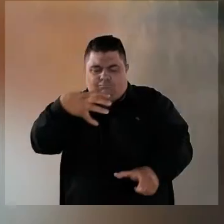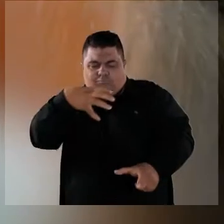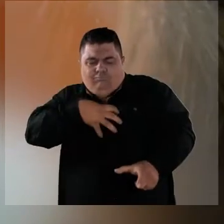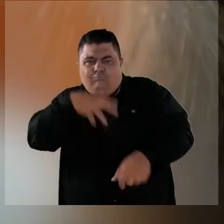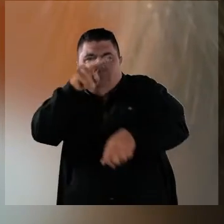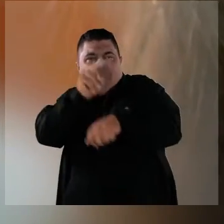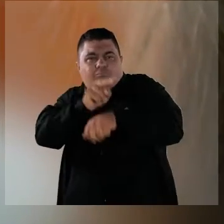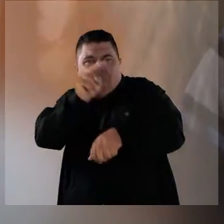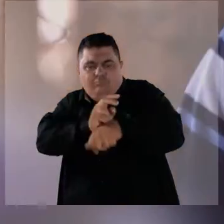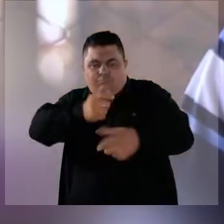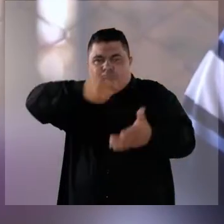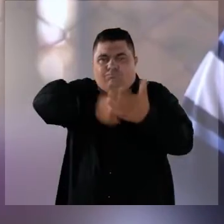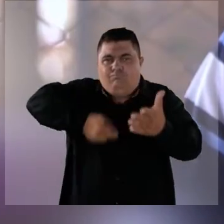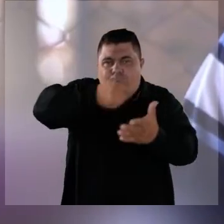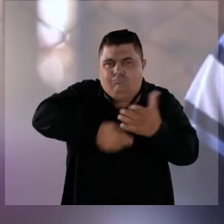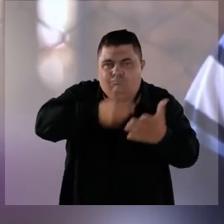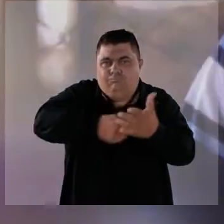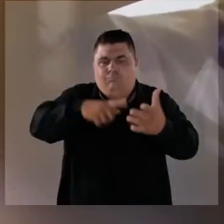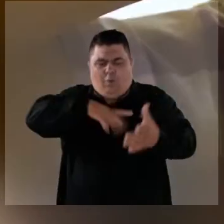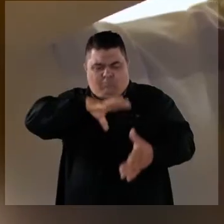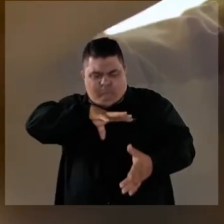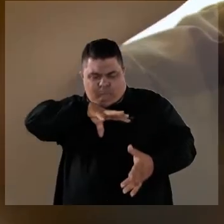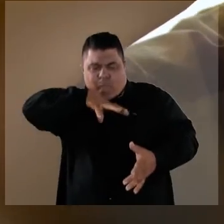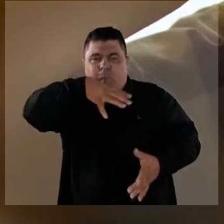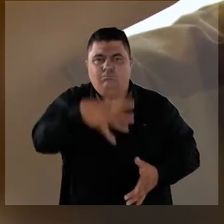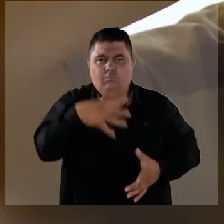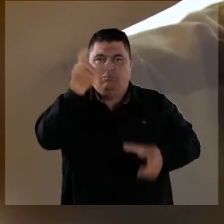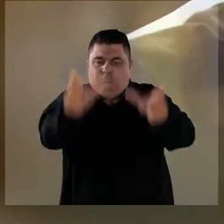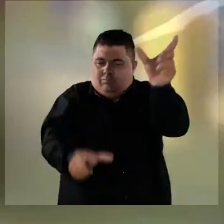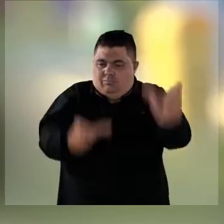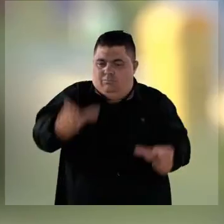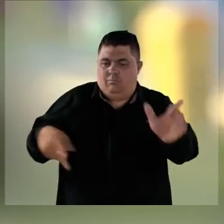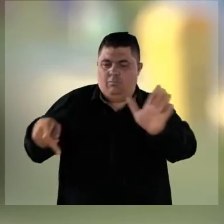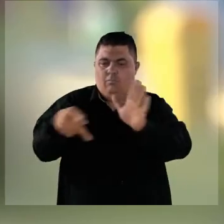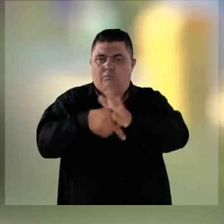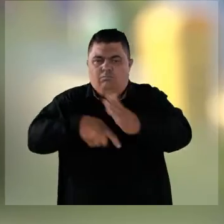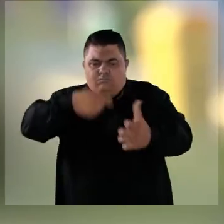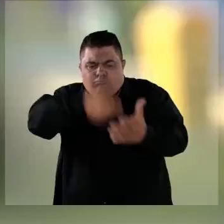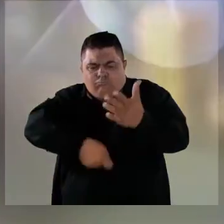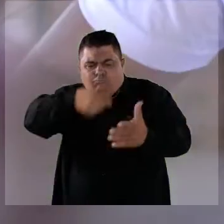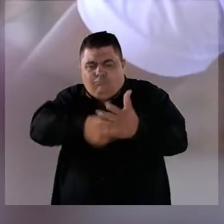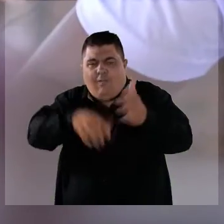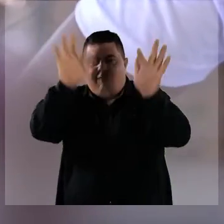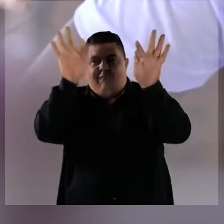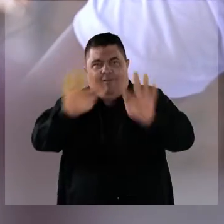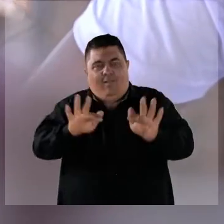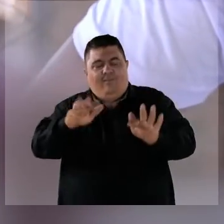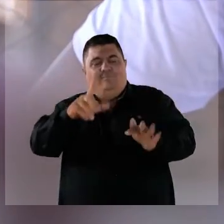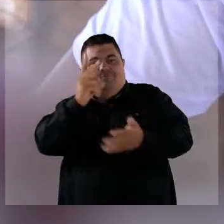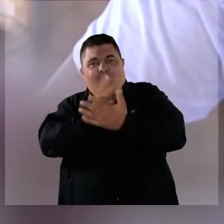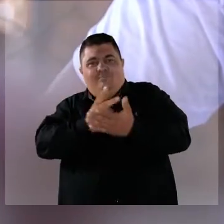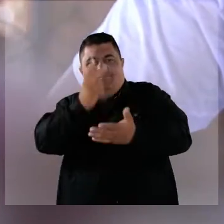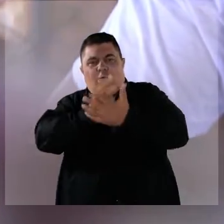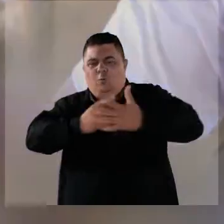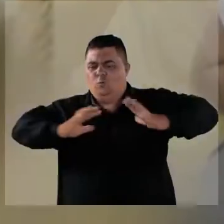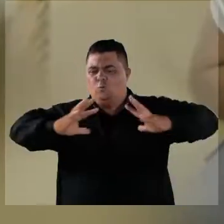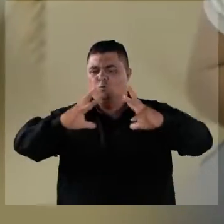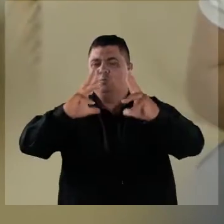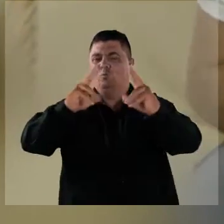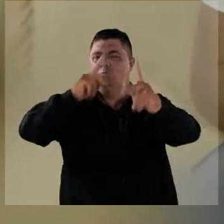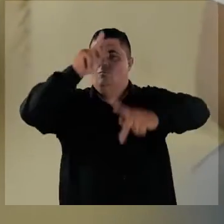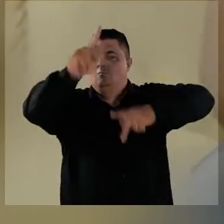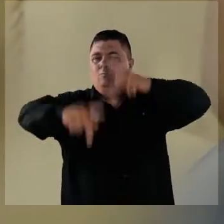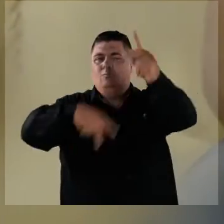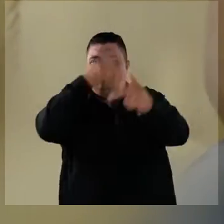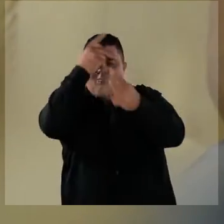sente, que cuida, que luta, que tem coragem. É para essa gente que insiste em ser feliz. É para